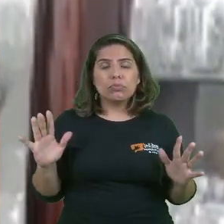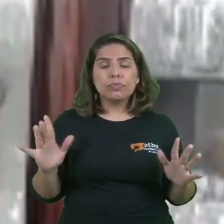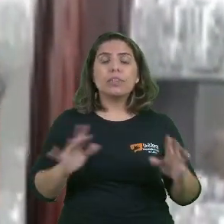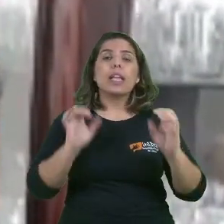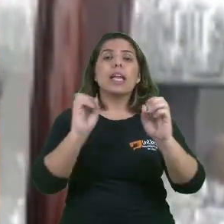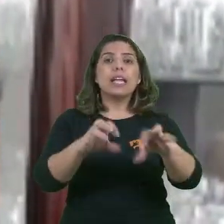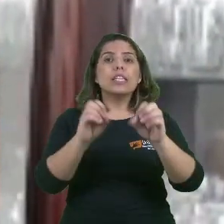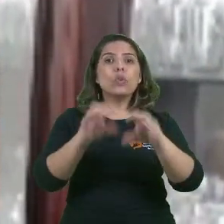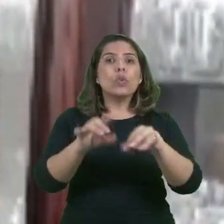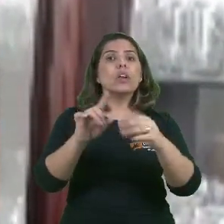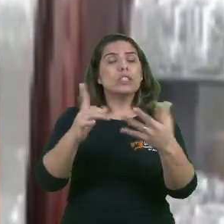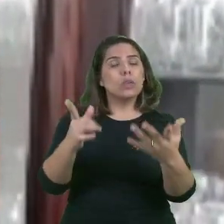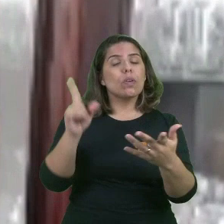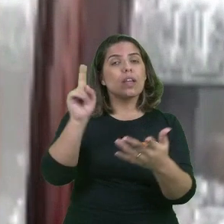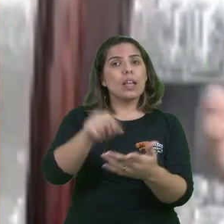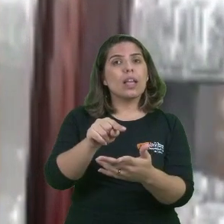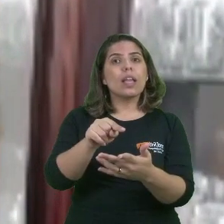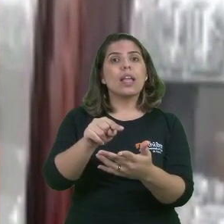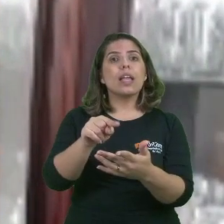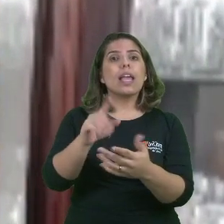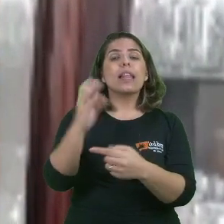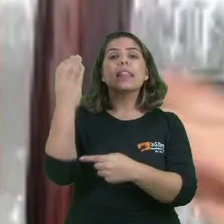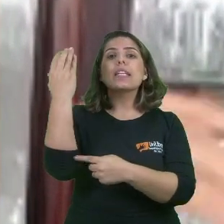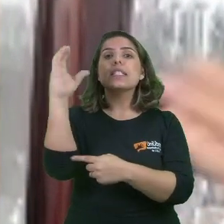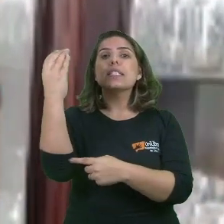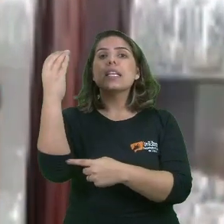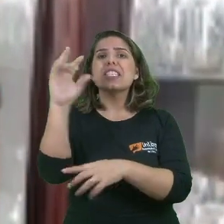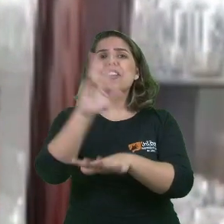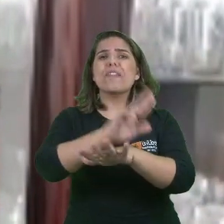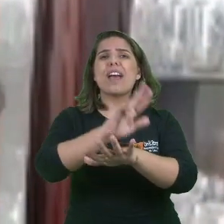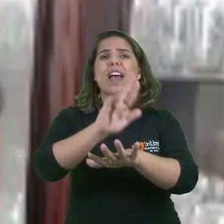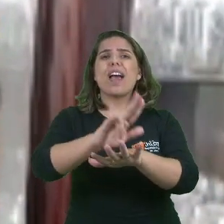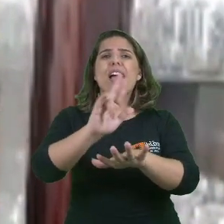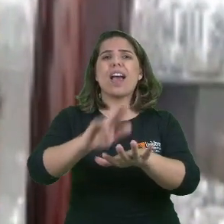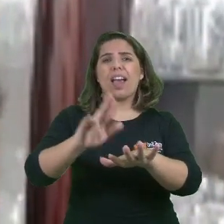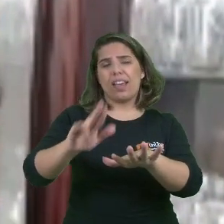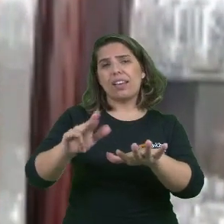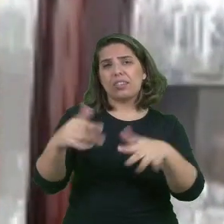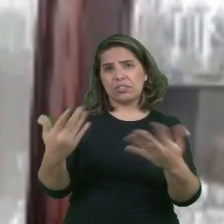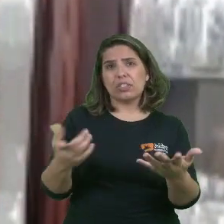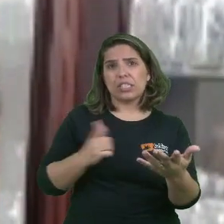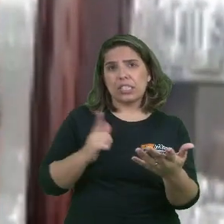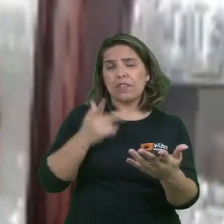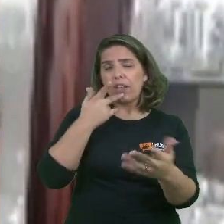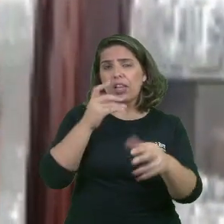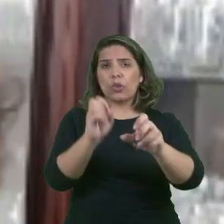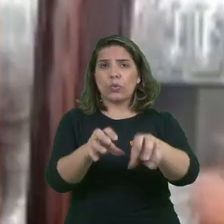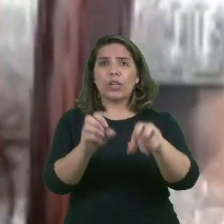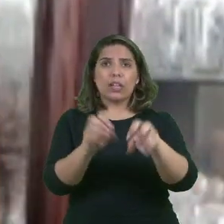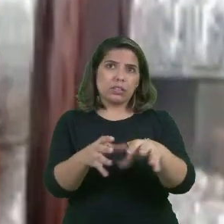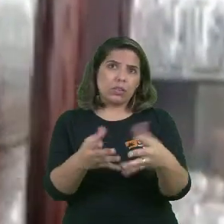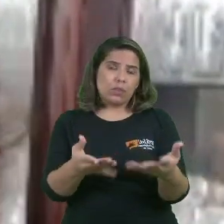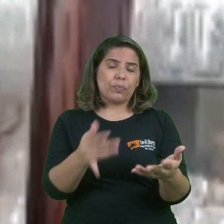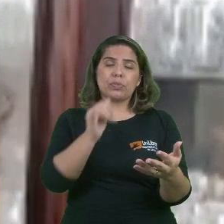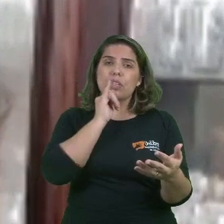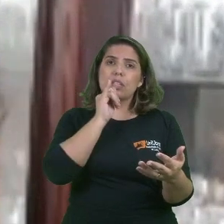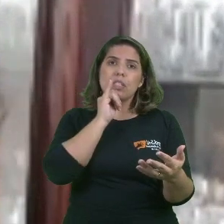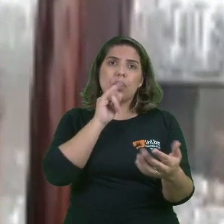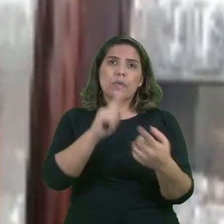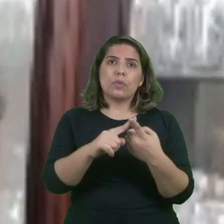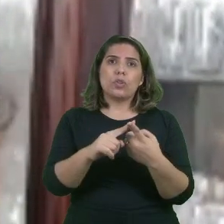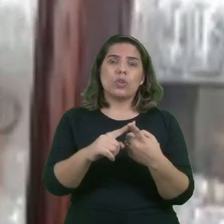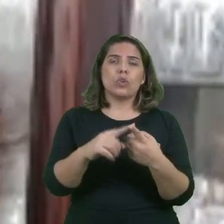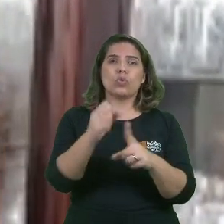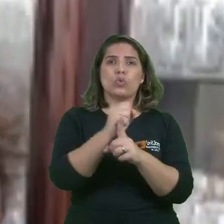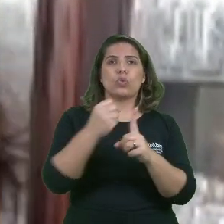a educação se beneficia das ciências vagas para ação da educação como a